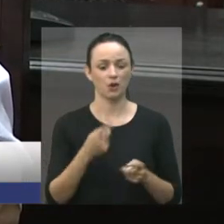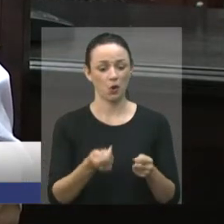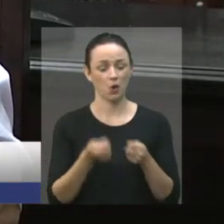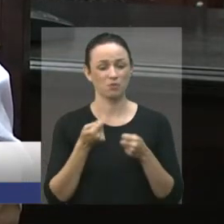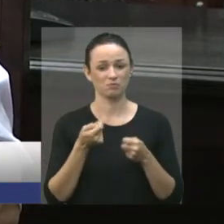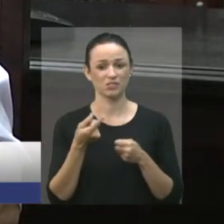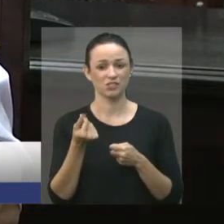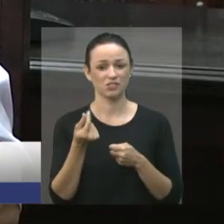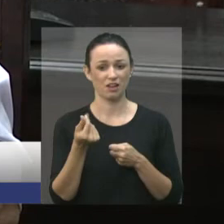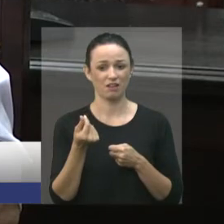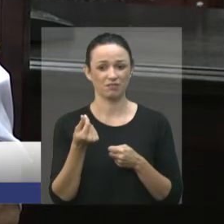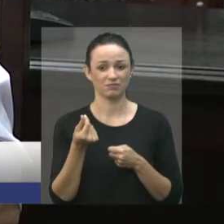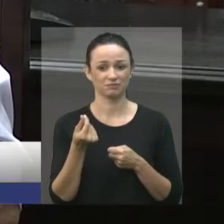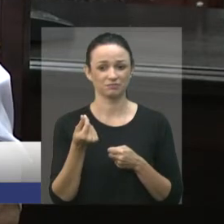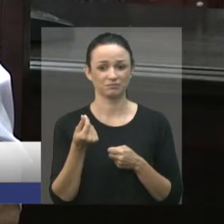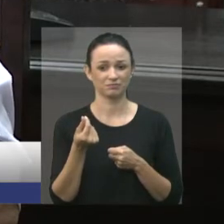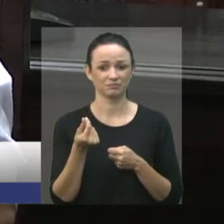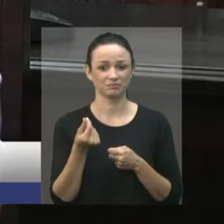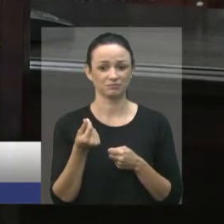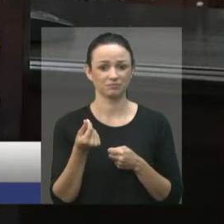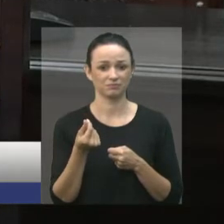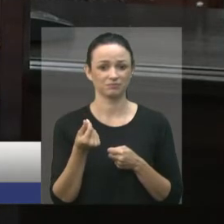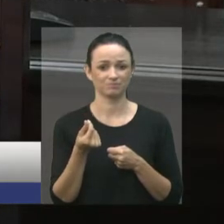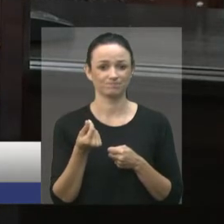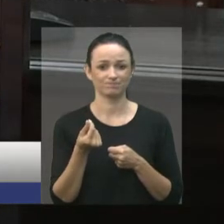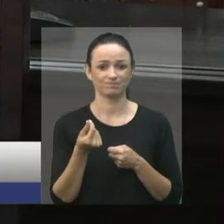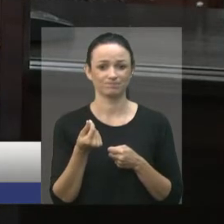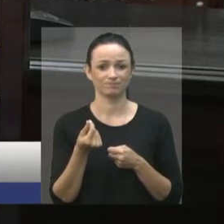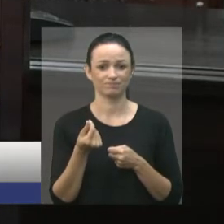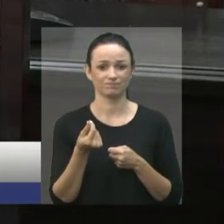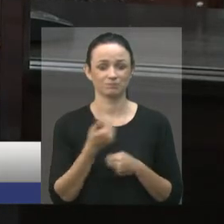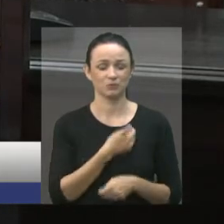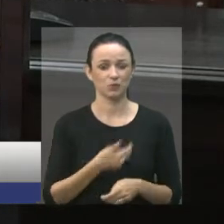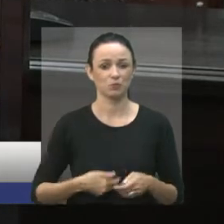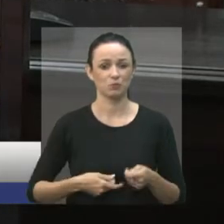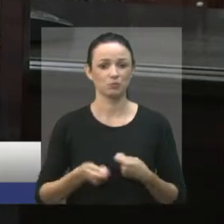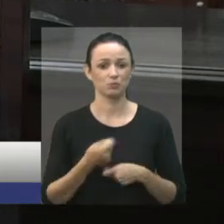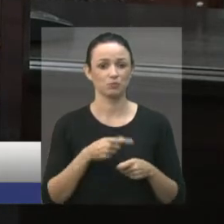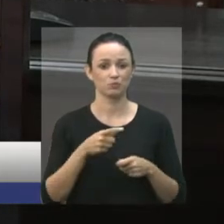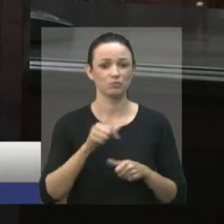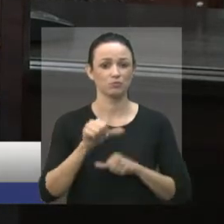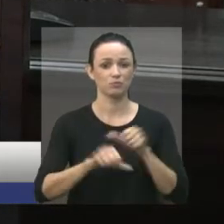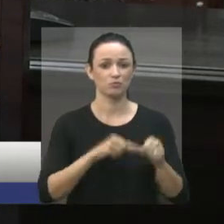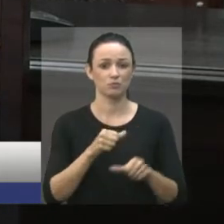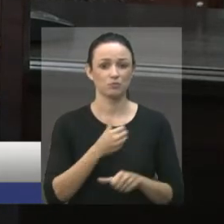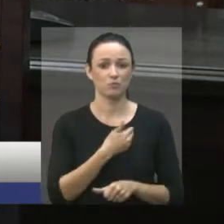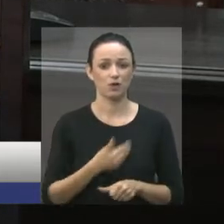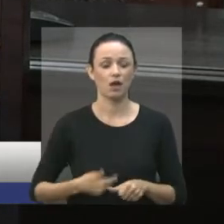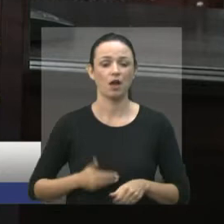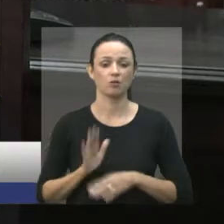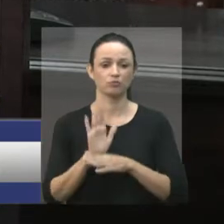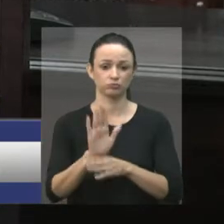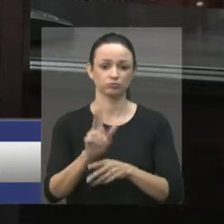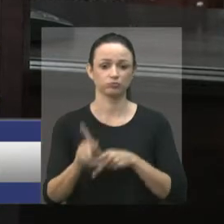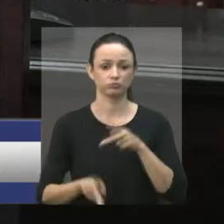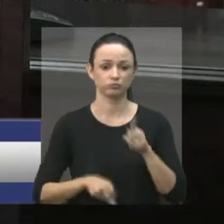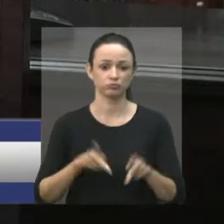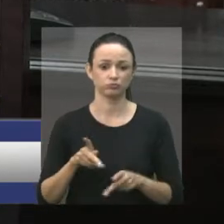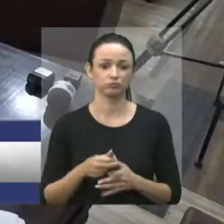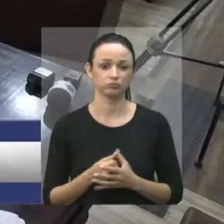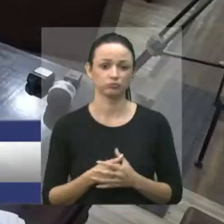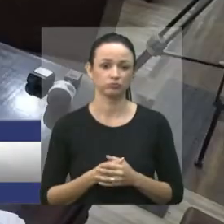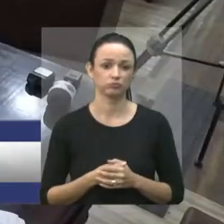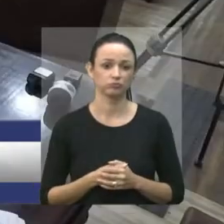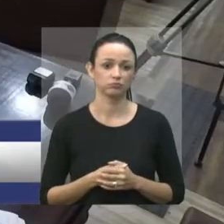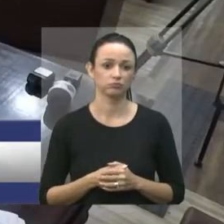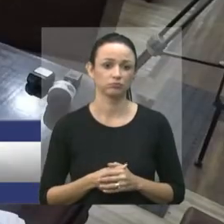administração pública. Administração pública, você reverte o dinheiro em benefício da população. O senhor está dizendo, vereador,